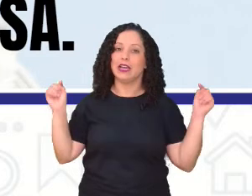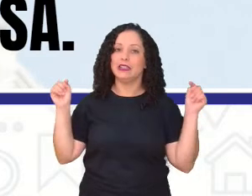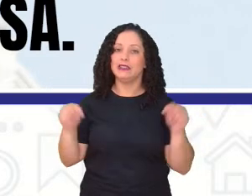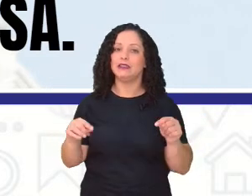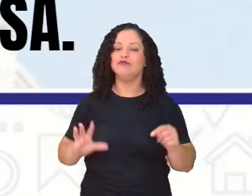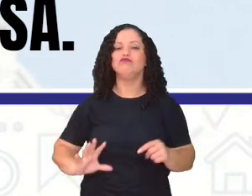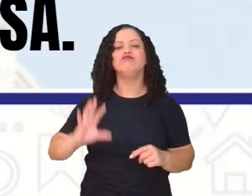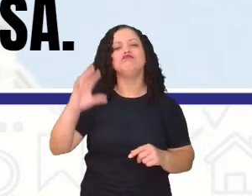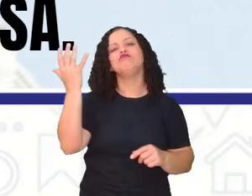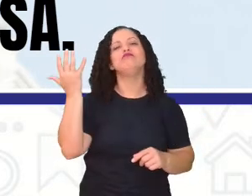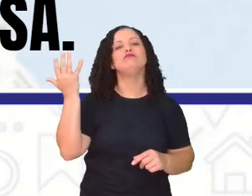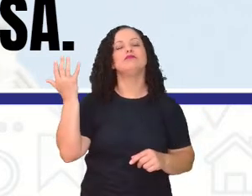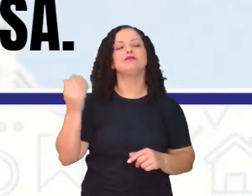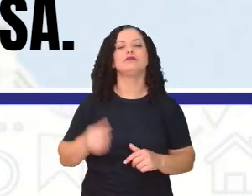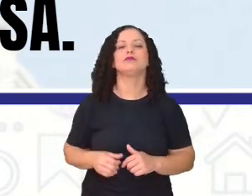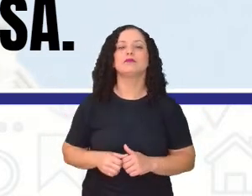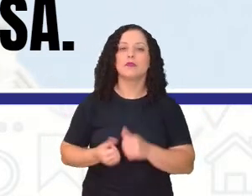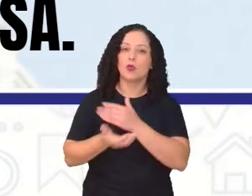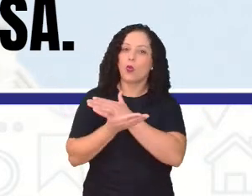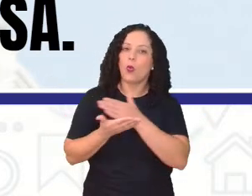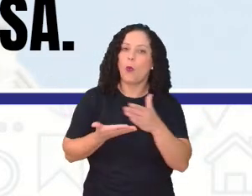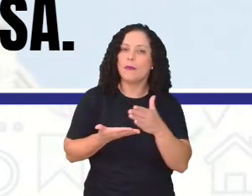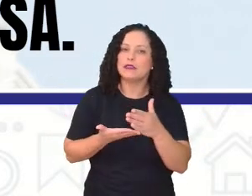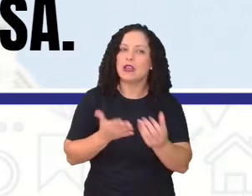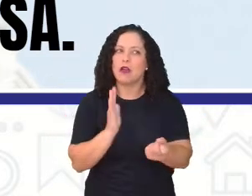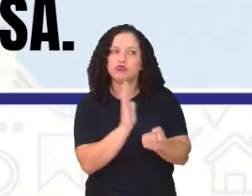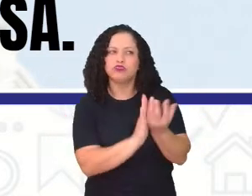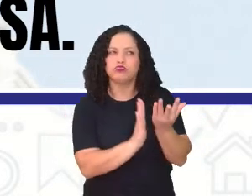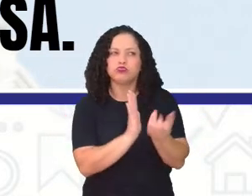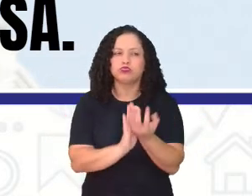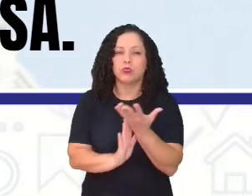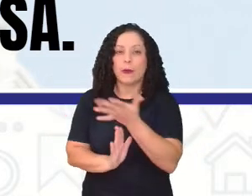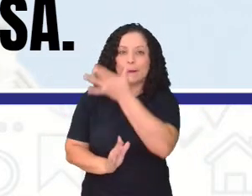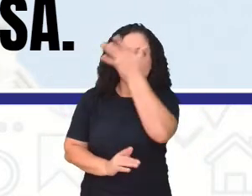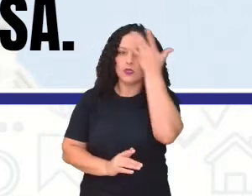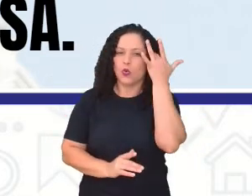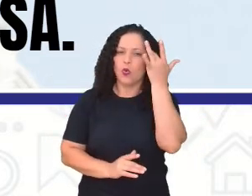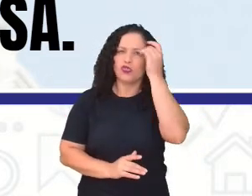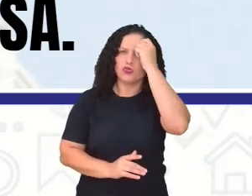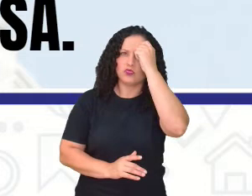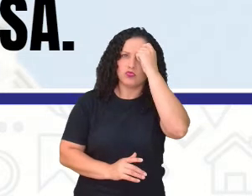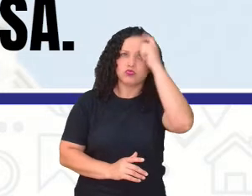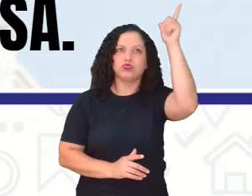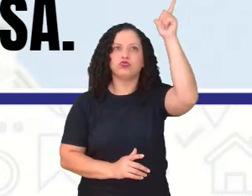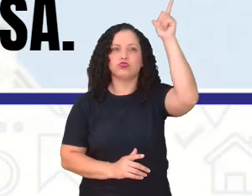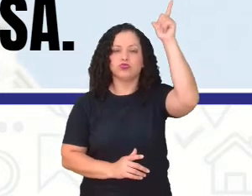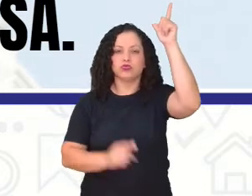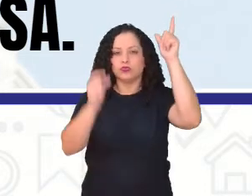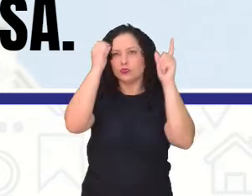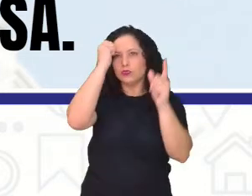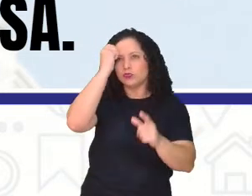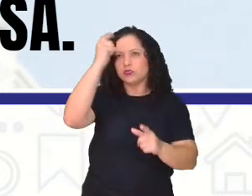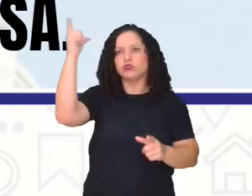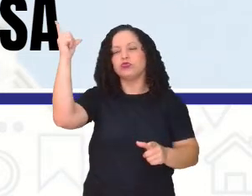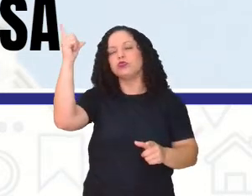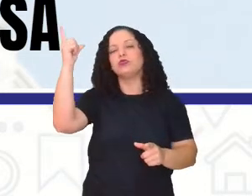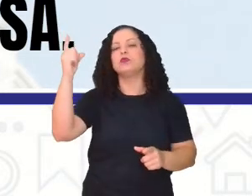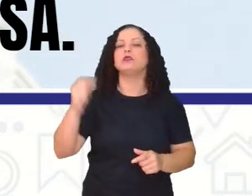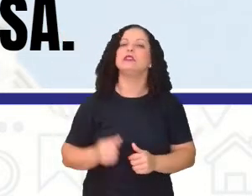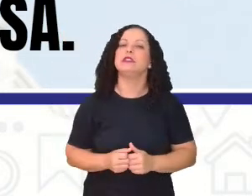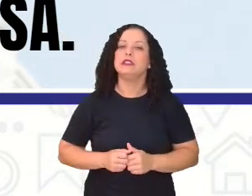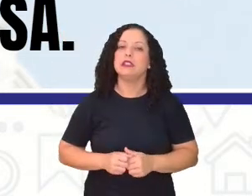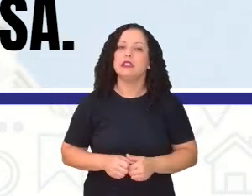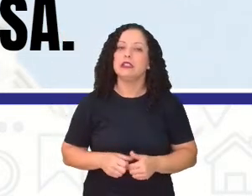vai acontecer? Vão começar a surgir alguns pensadores, né, que vão começar a questionar